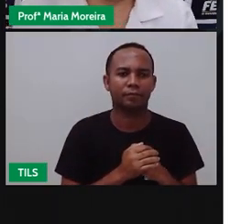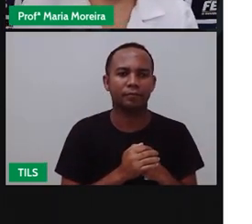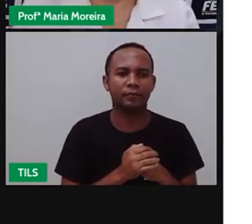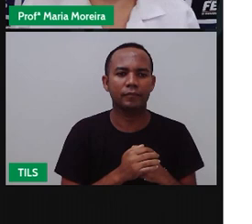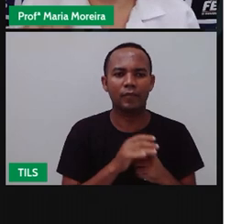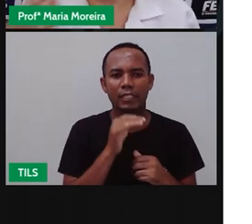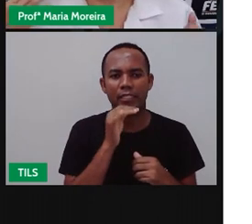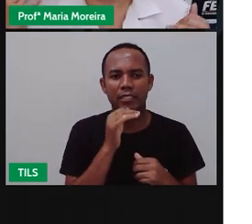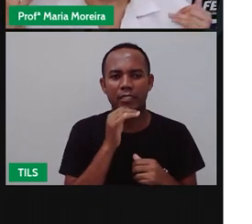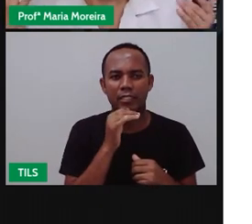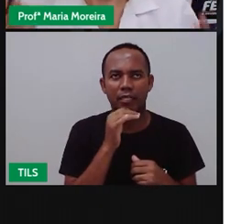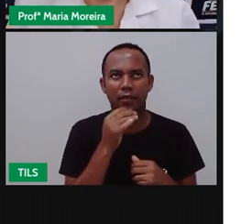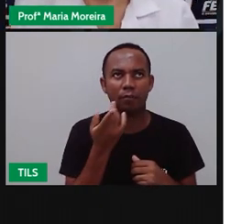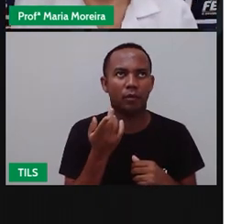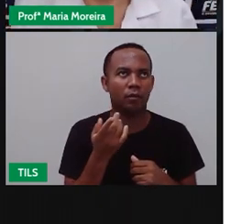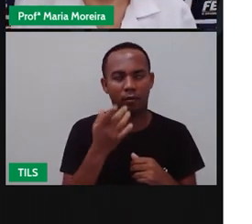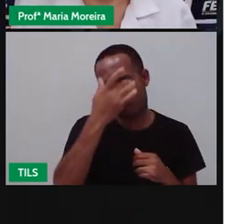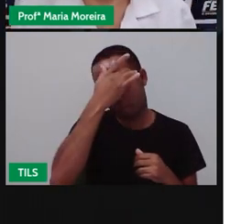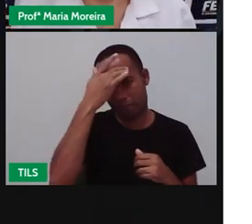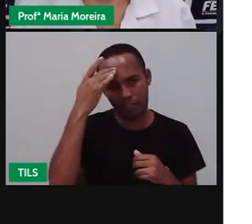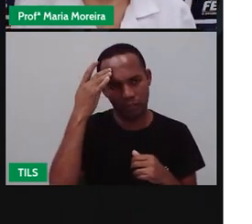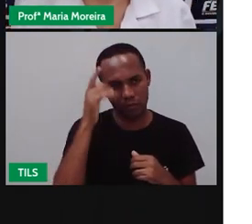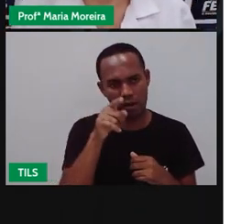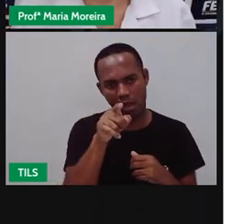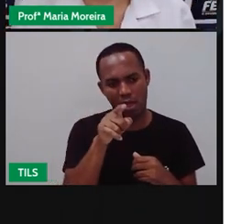não gosta do São João,